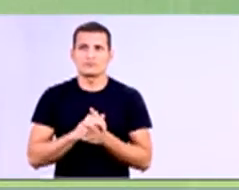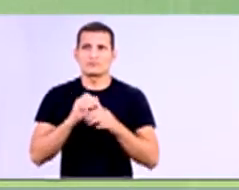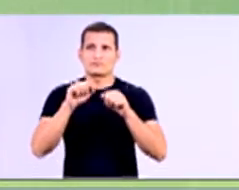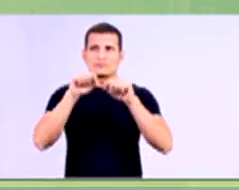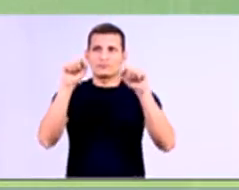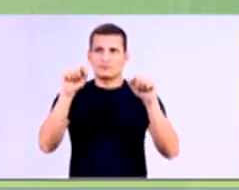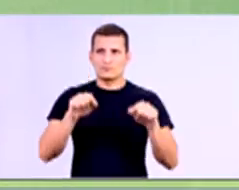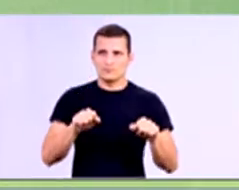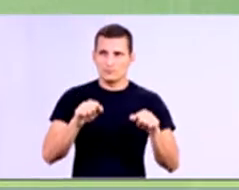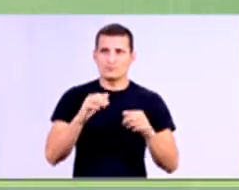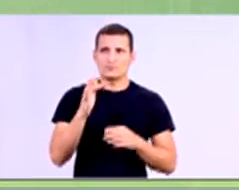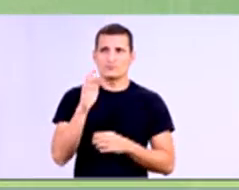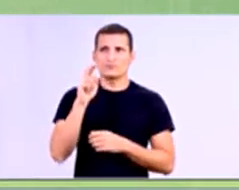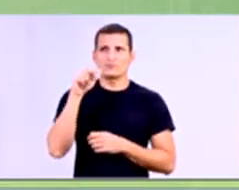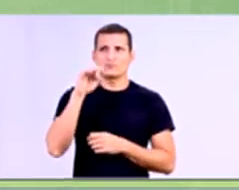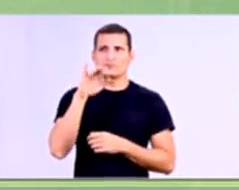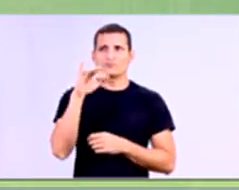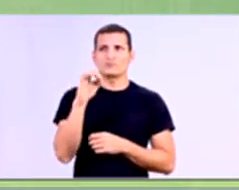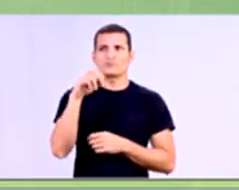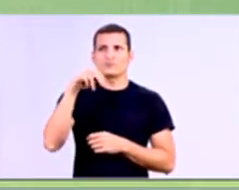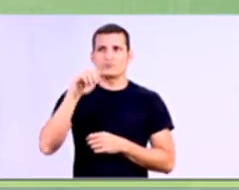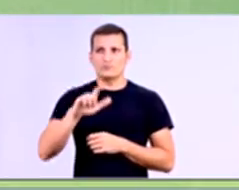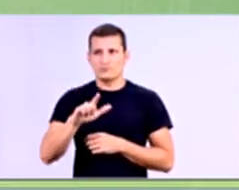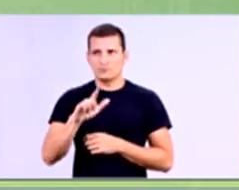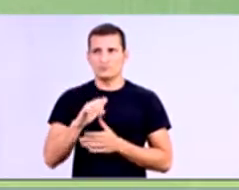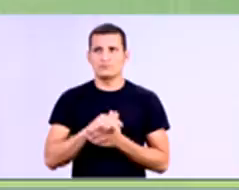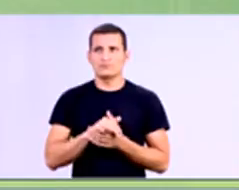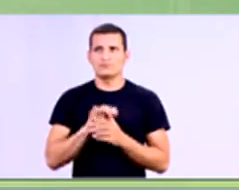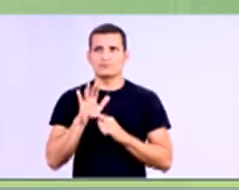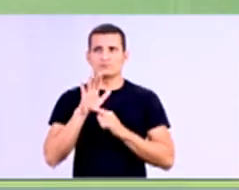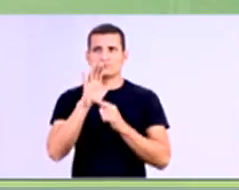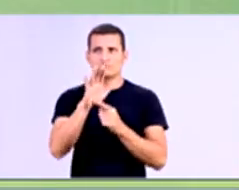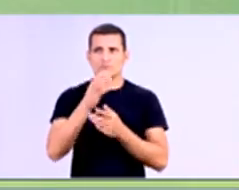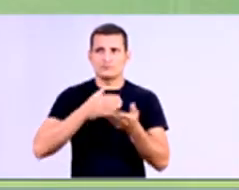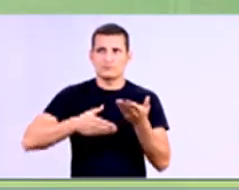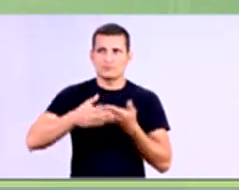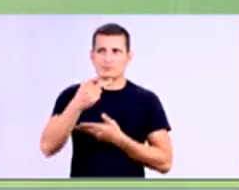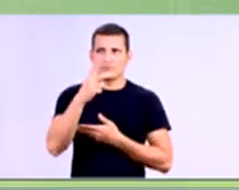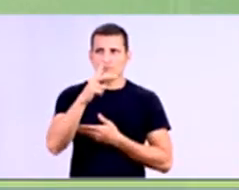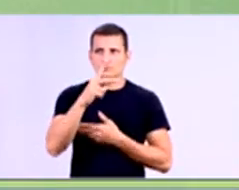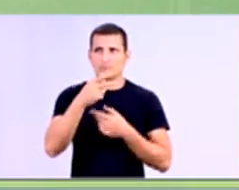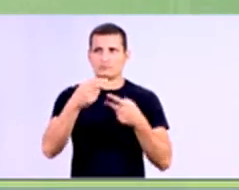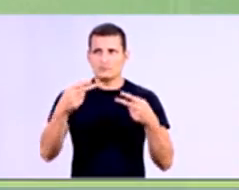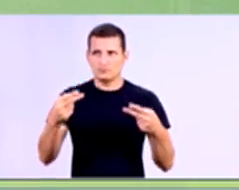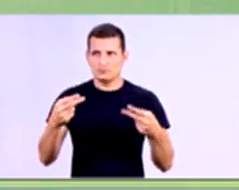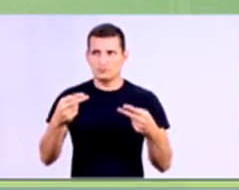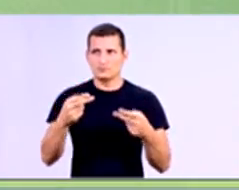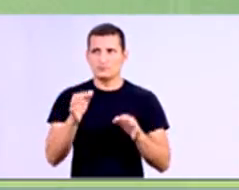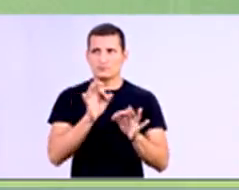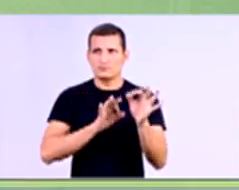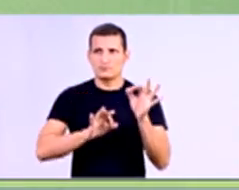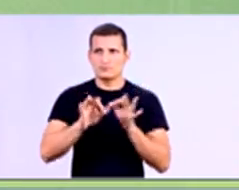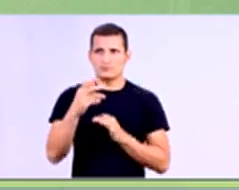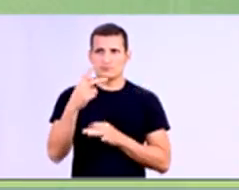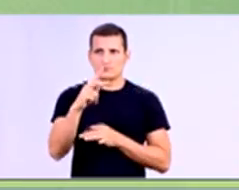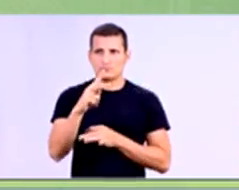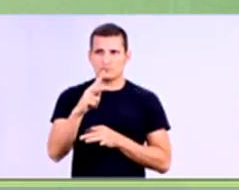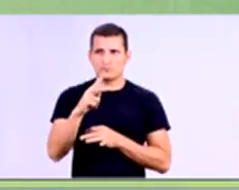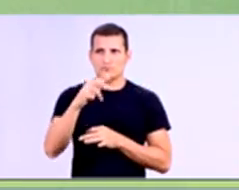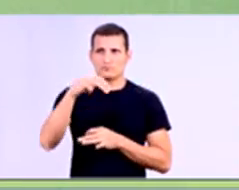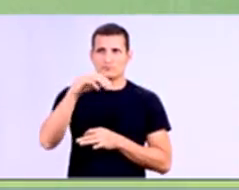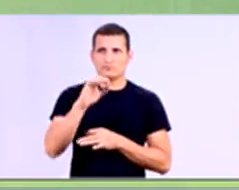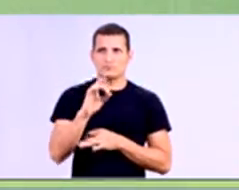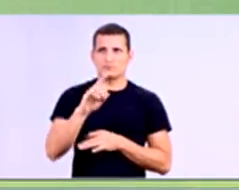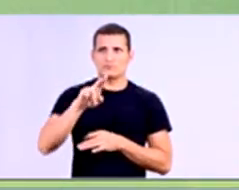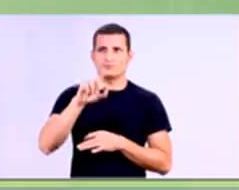sistema, por um lado, funcional, expondo as relações dos seus componentes e a organização